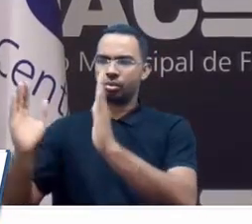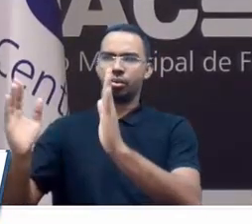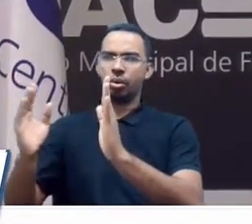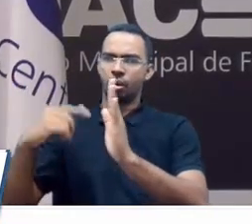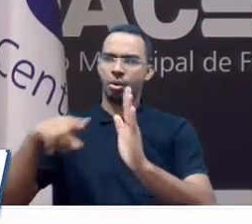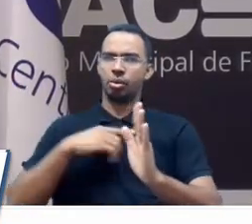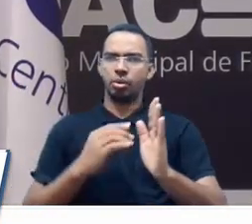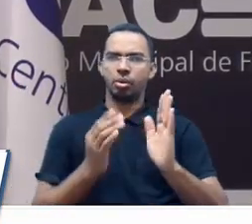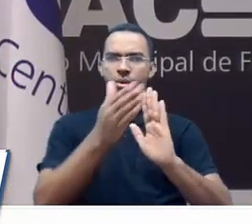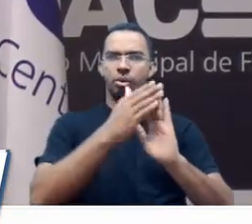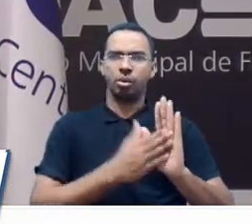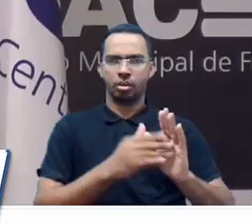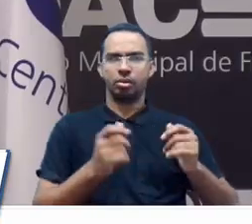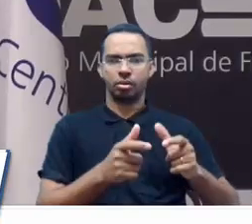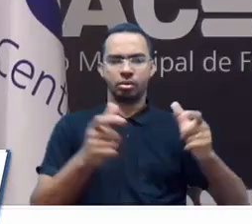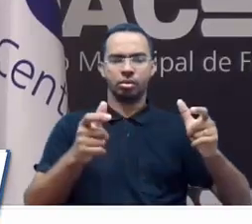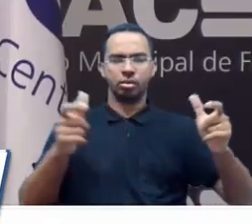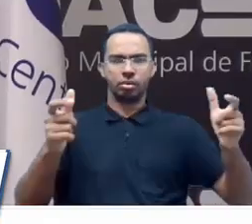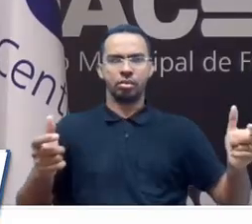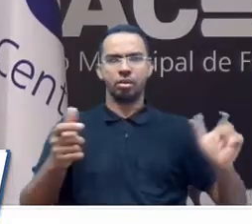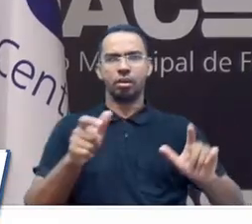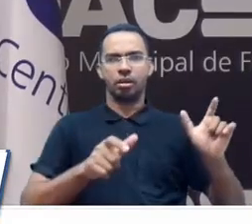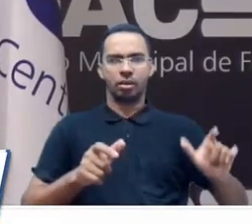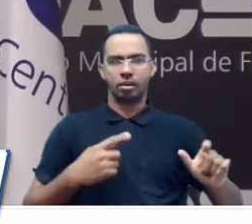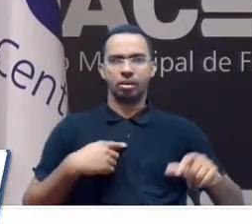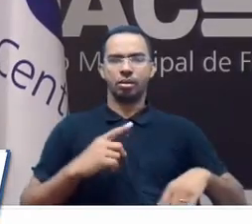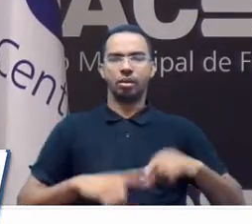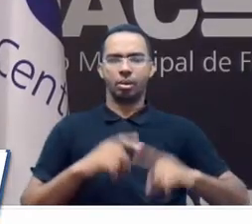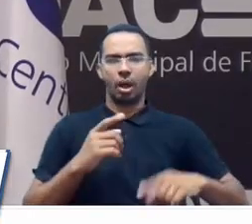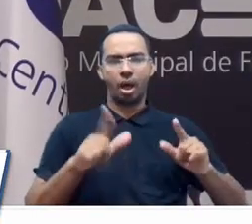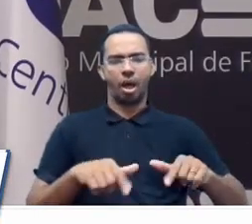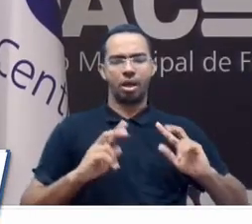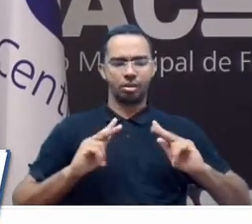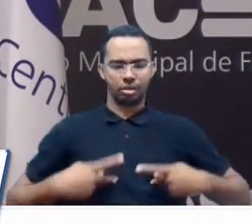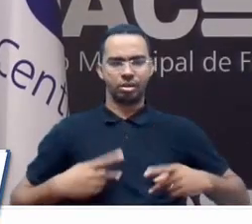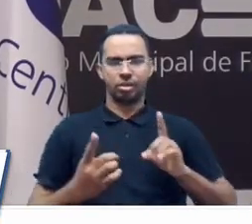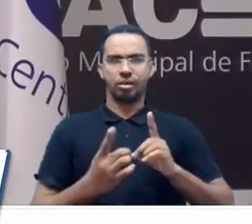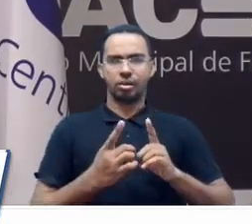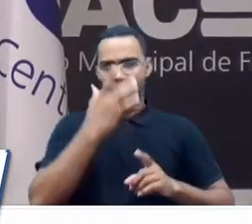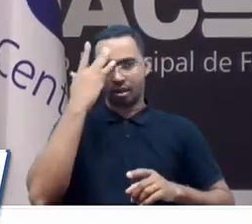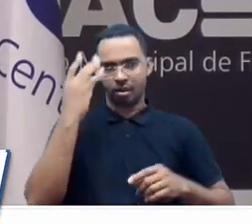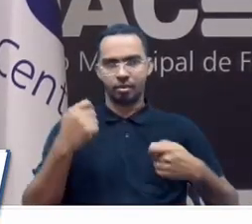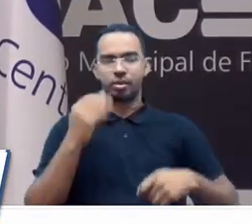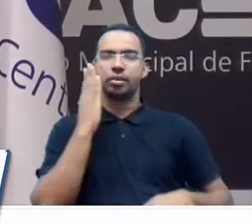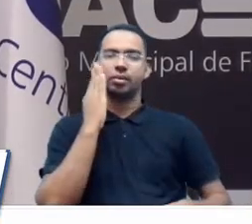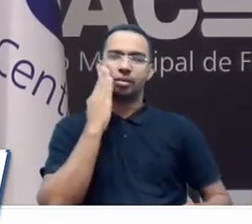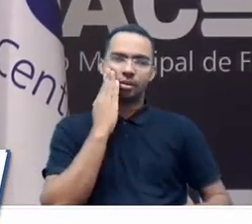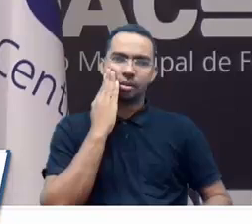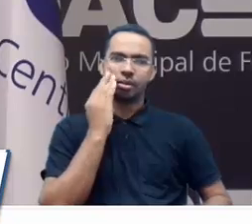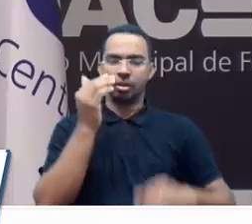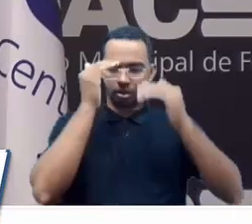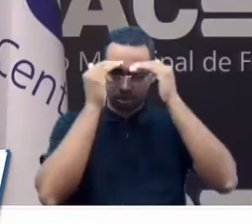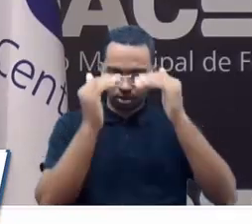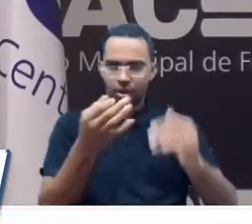tem que aumentar a gente. Porque o nosso equipamento, o nosso material é humano. Então as pessoas precisam entender isso. Eu respeito a